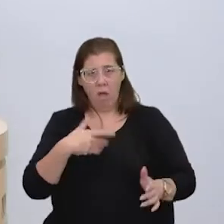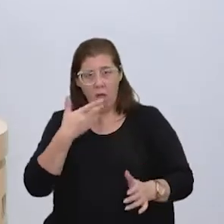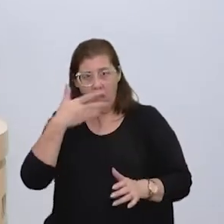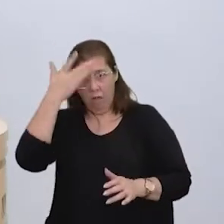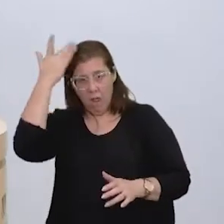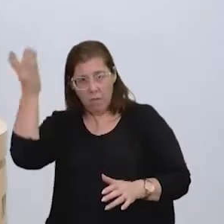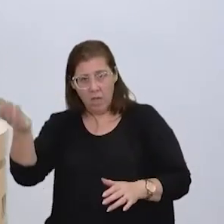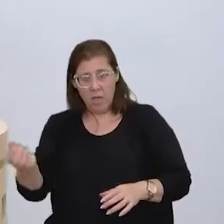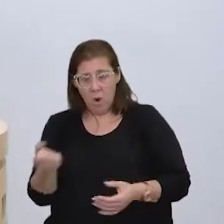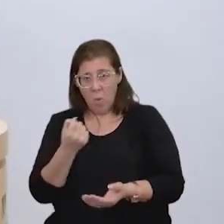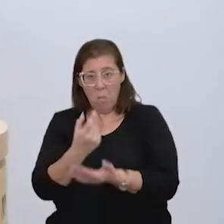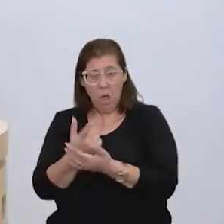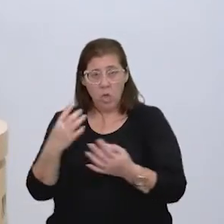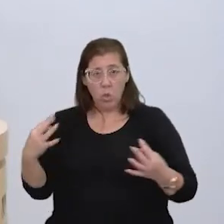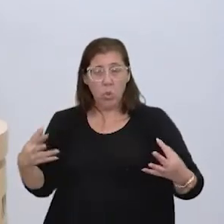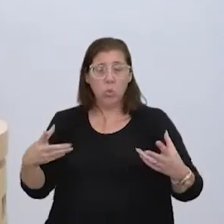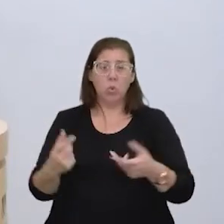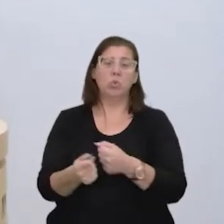Comprei tudo.